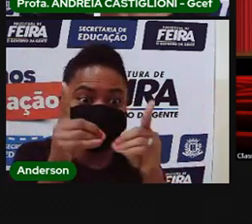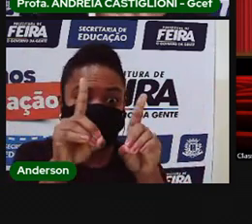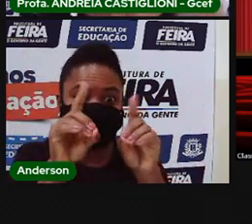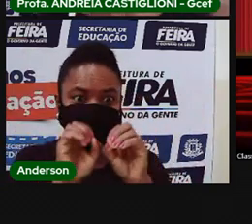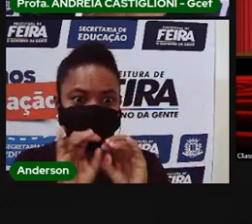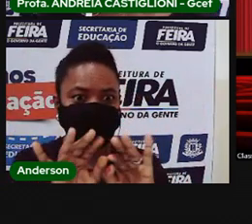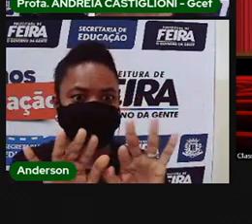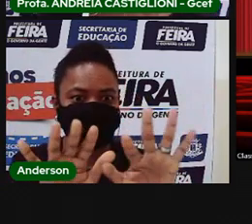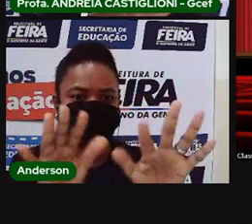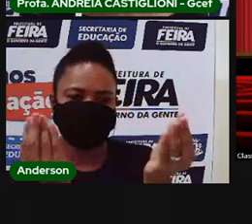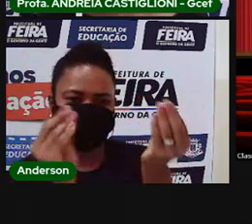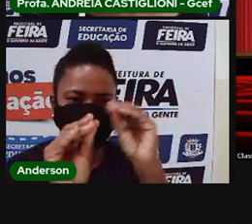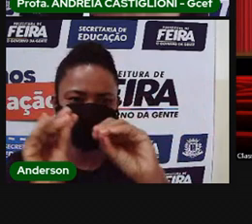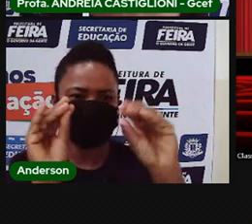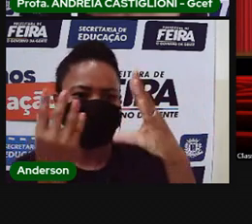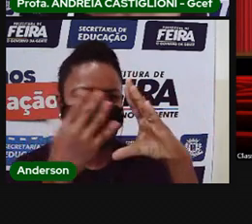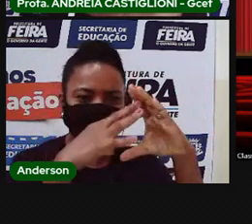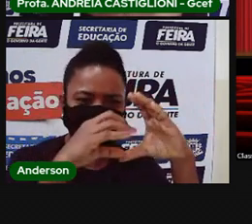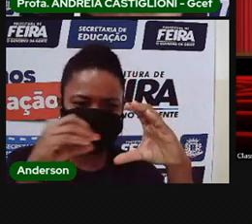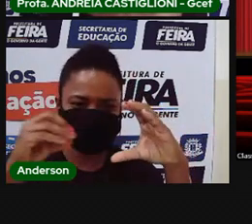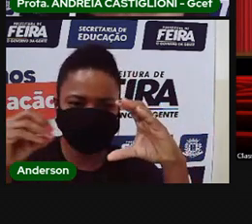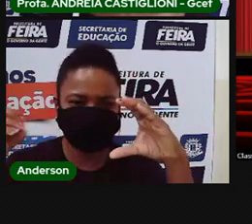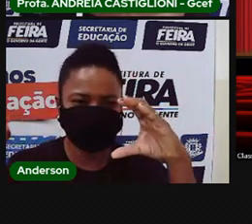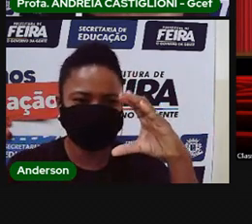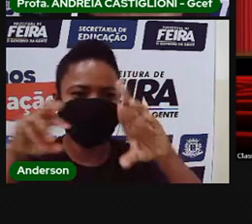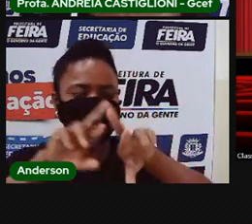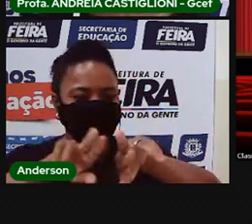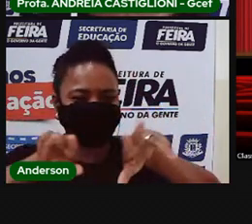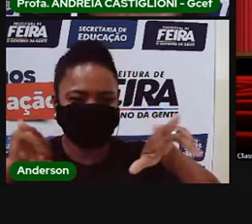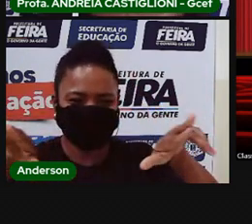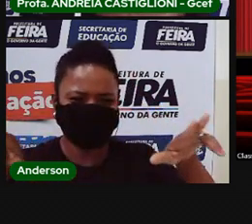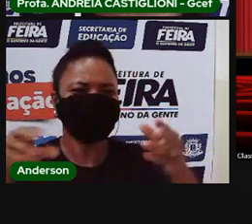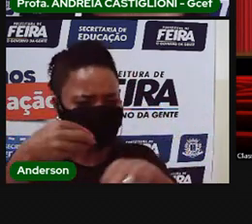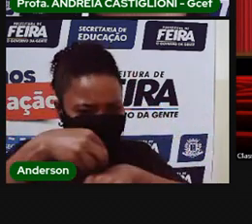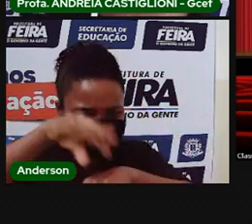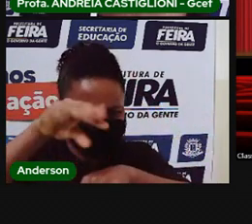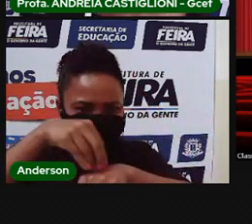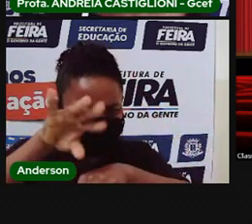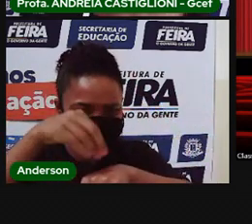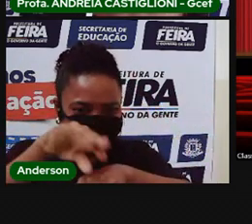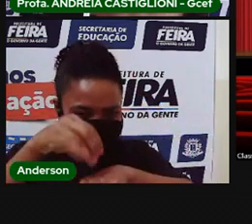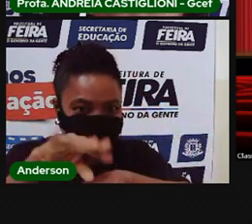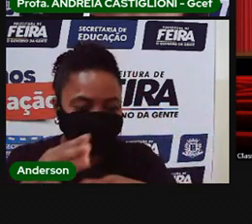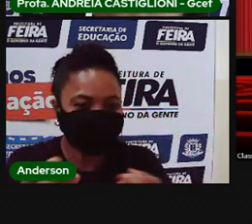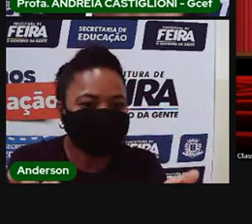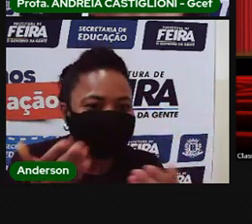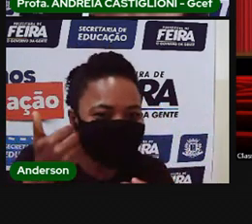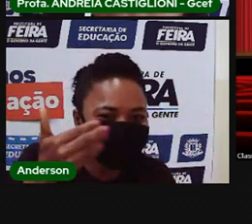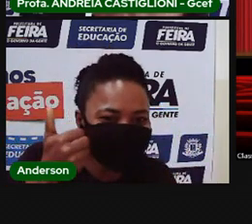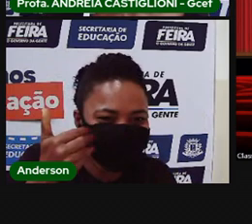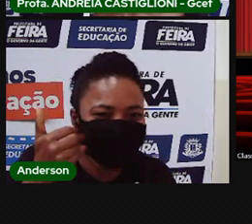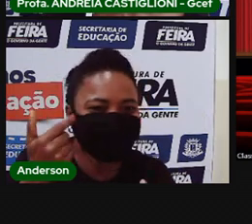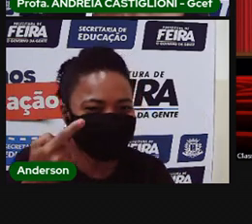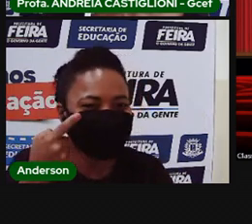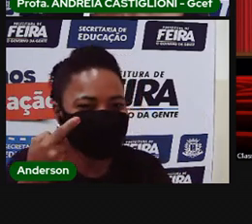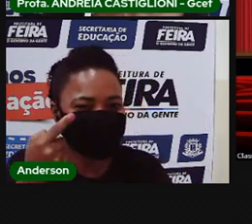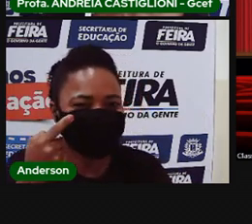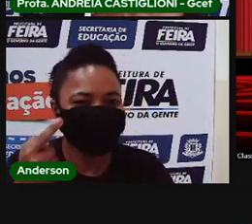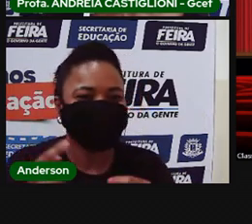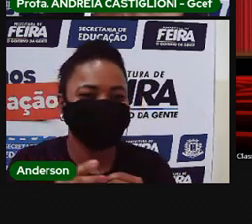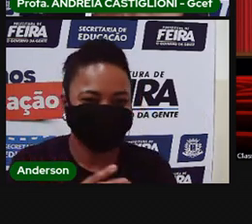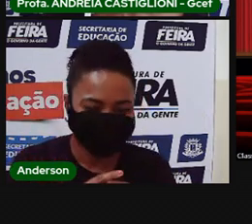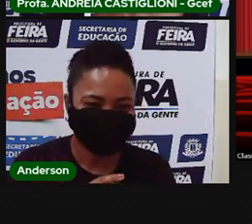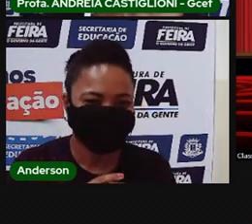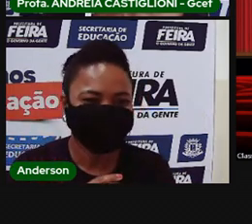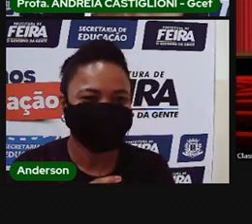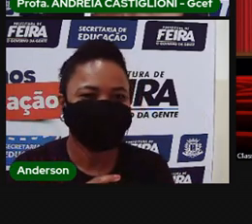GIFs, emojis, tudo que puder. Dá essas dicas aí que tá todo mundo querendo saber. Perfeito, pronto. Vamos lá para